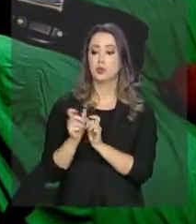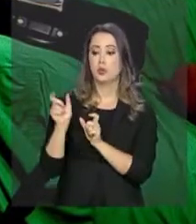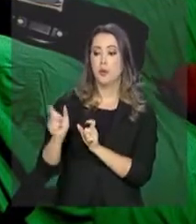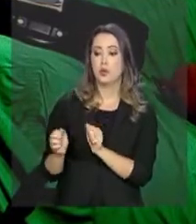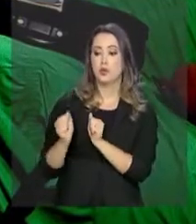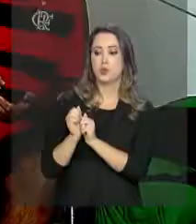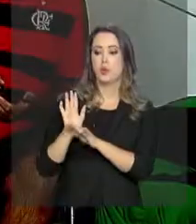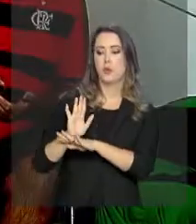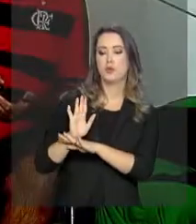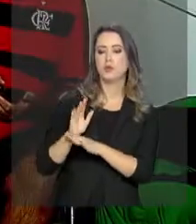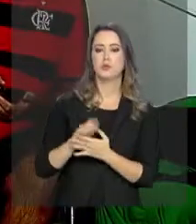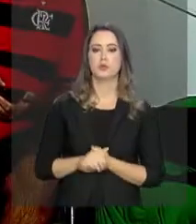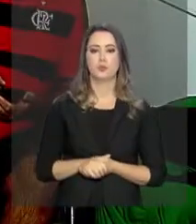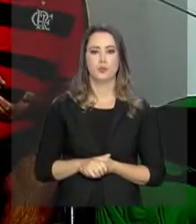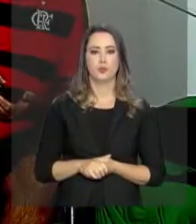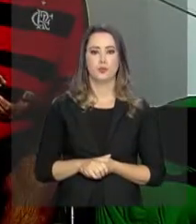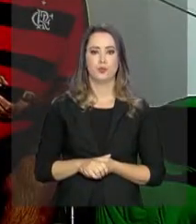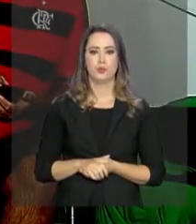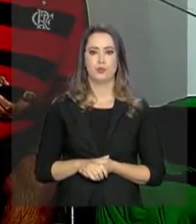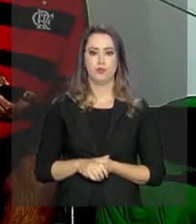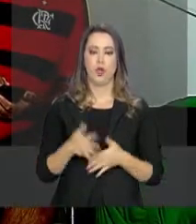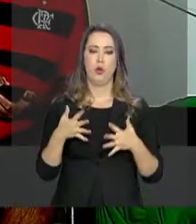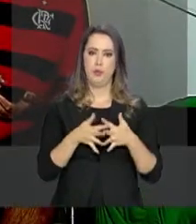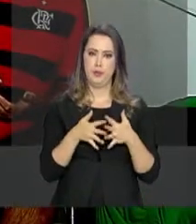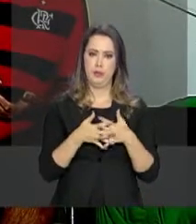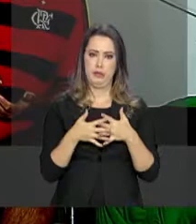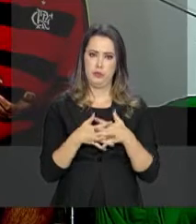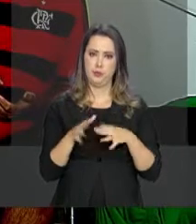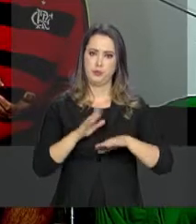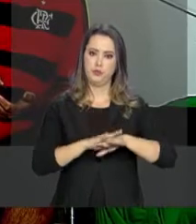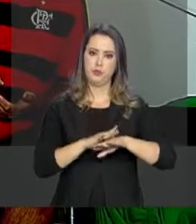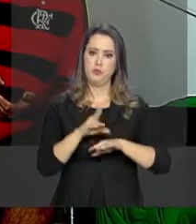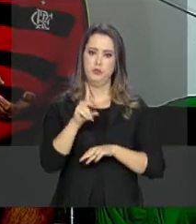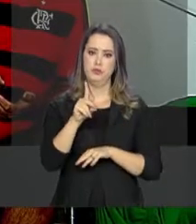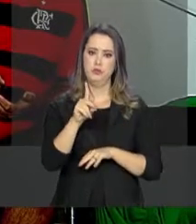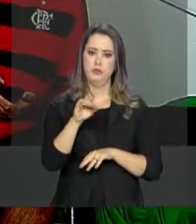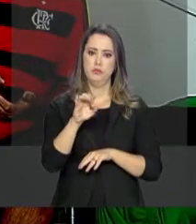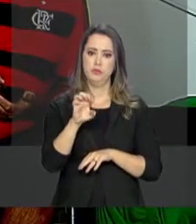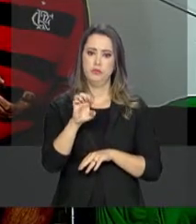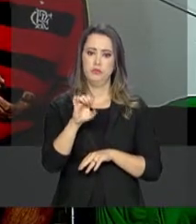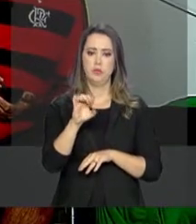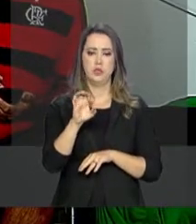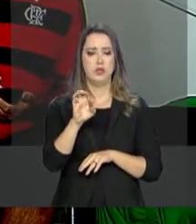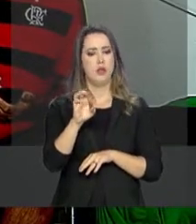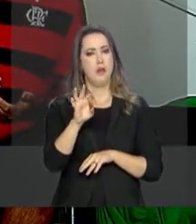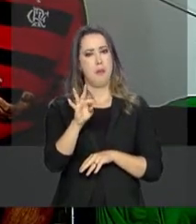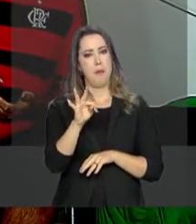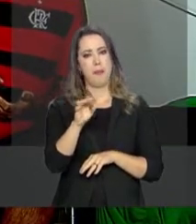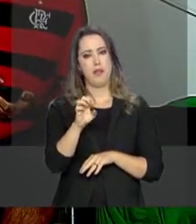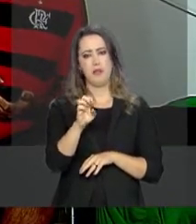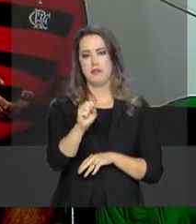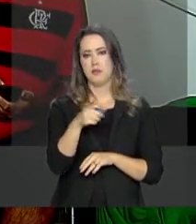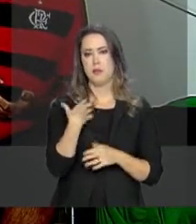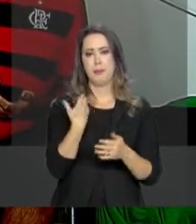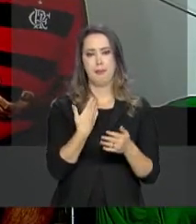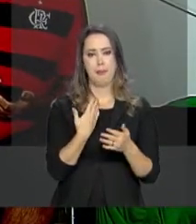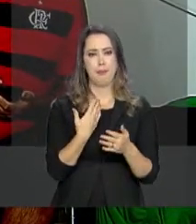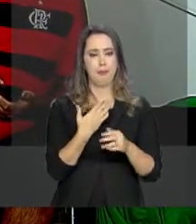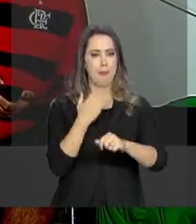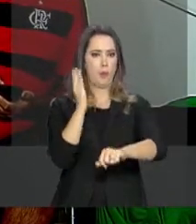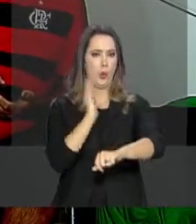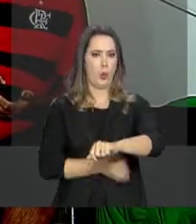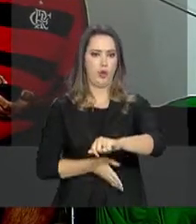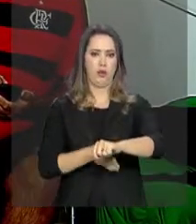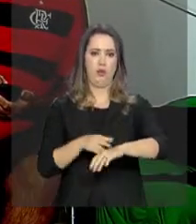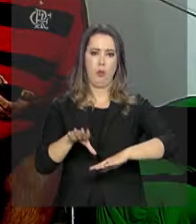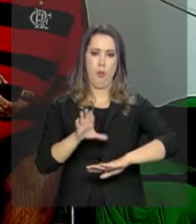auxiliar e ajudar a complicação causada pelo diabetes que fez com que o cérebro perdesse o pé direito atinge 26